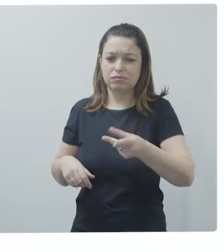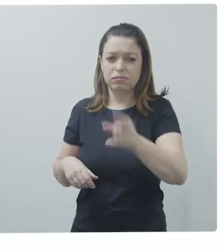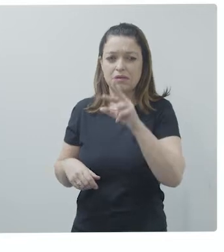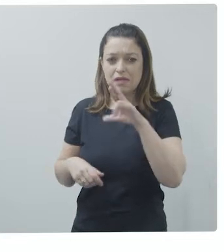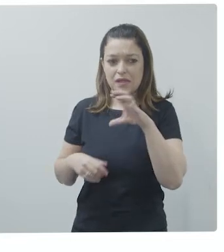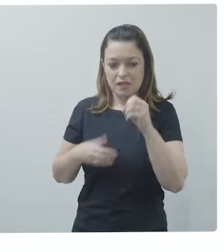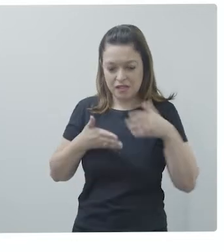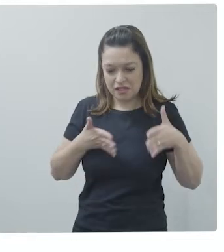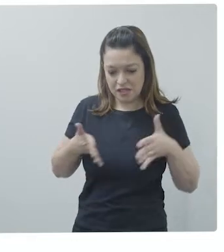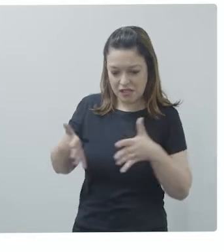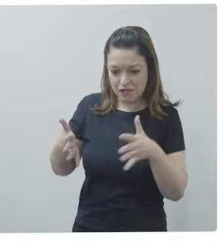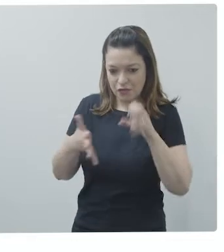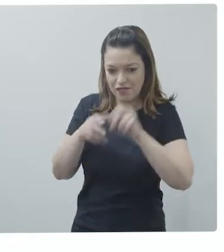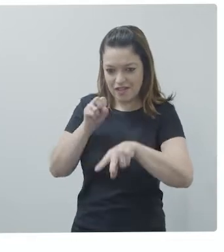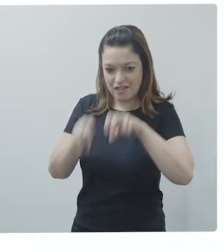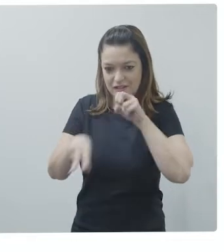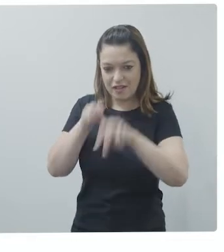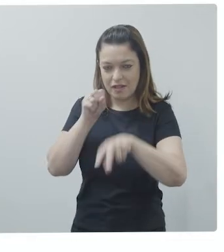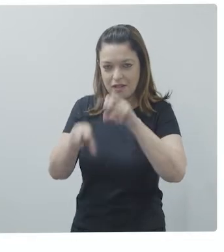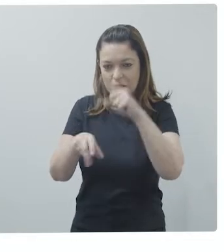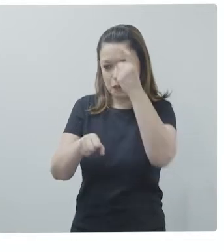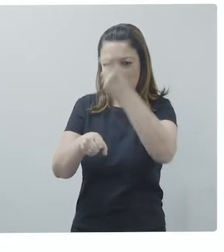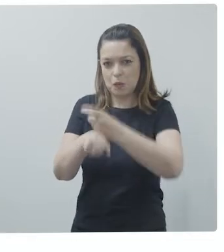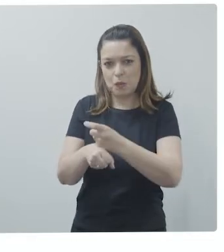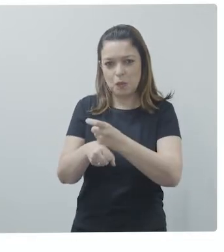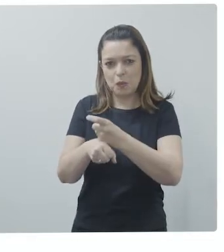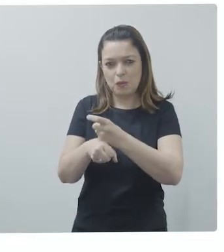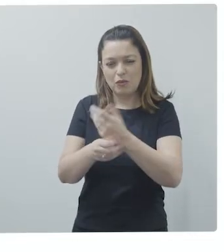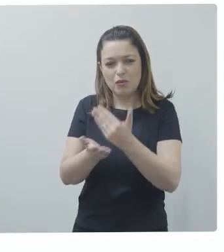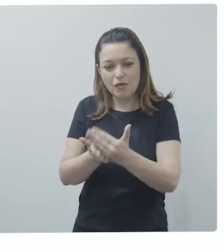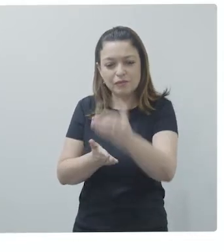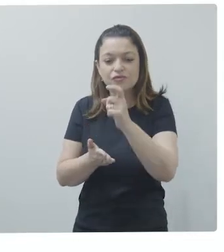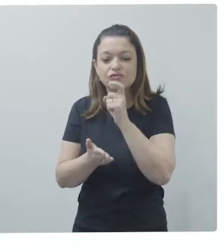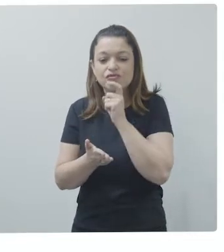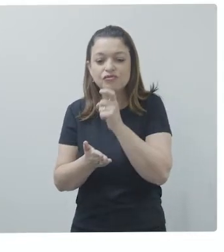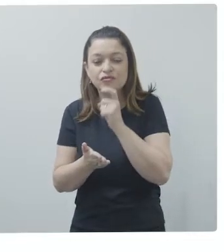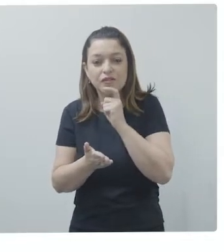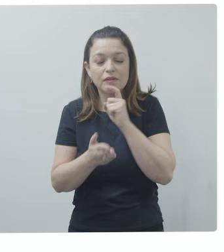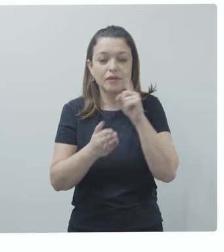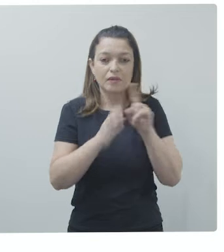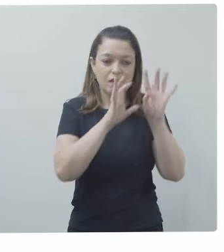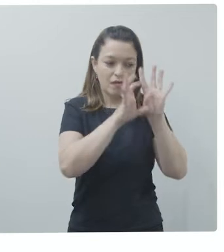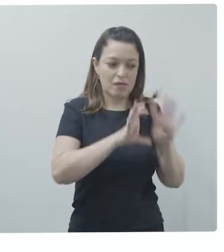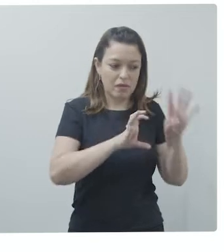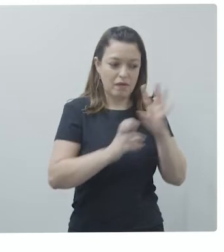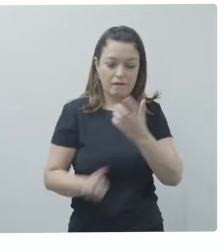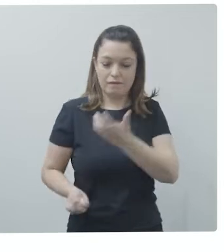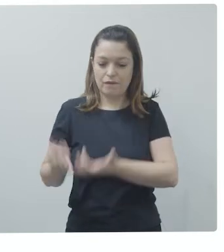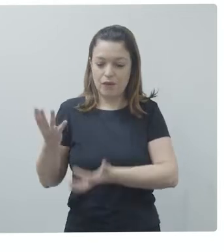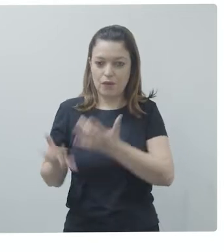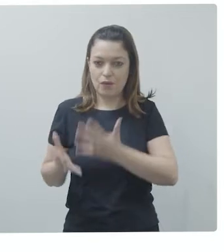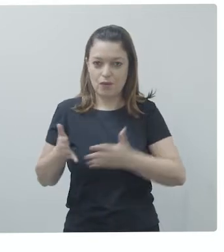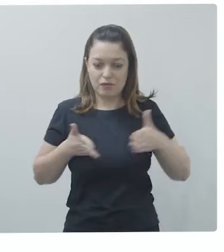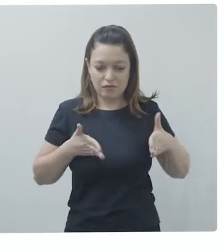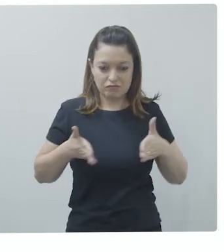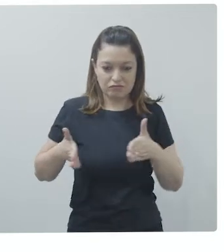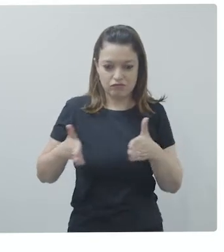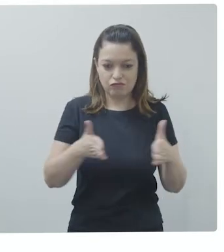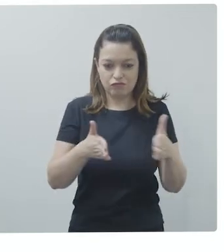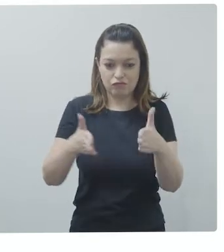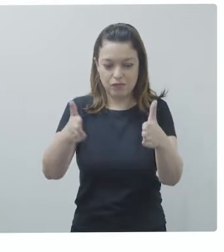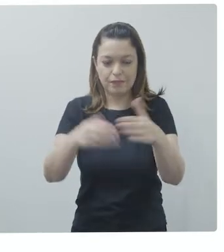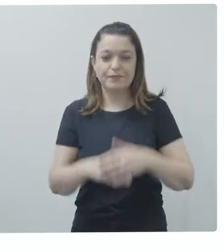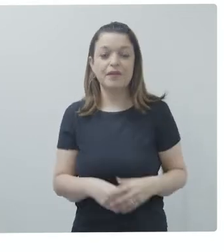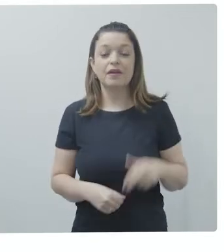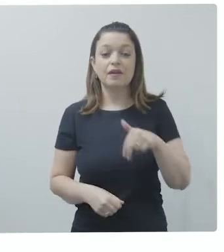pouco, formaram enormes geleiras na região entre o fogo e a névoa. Ao norte, o vazio